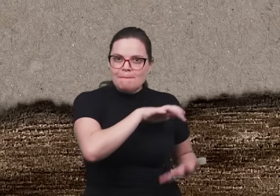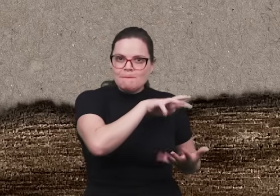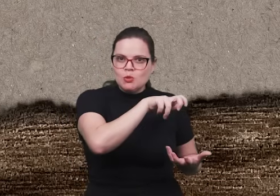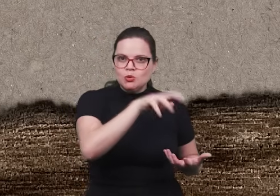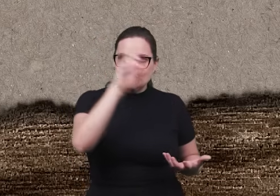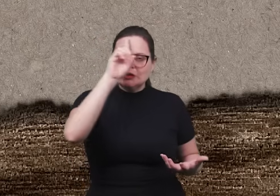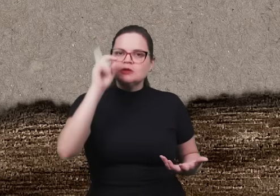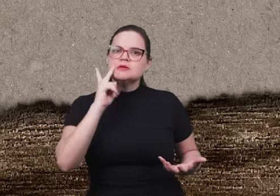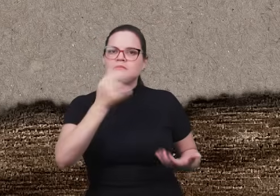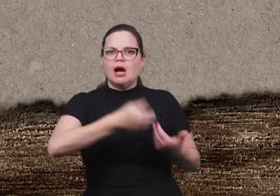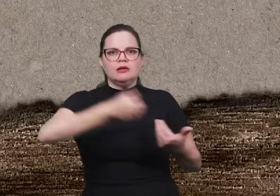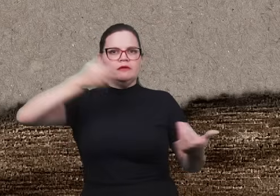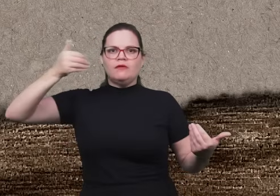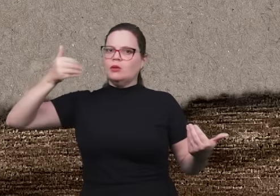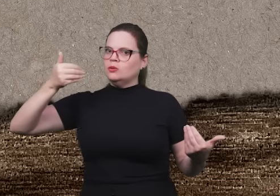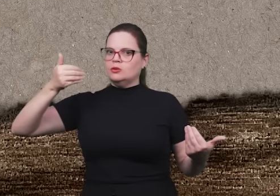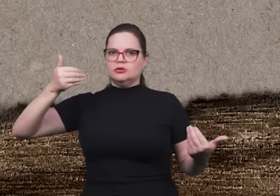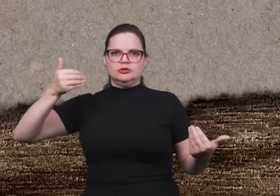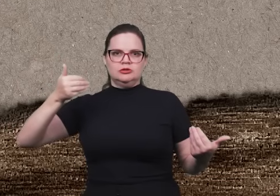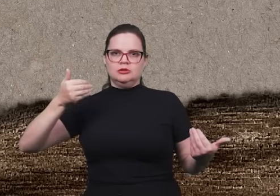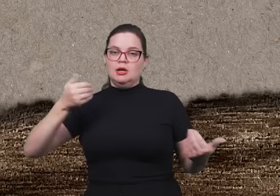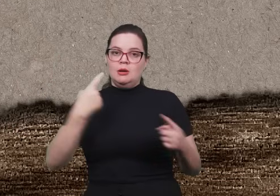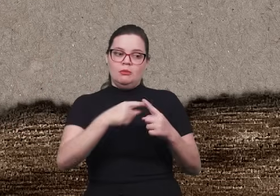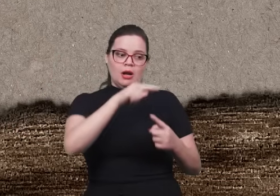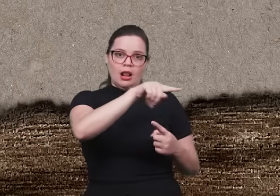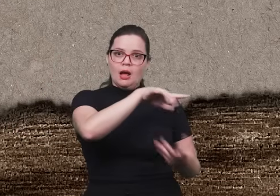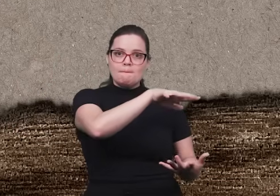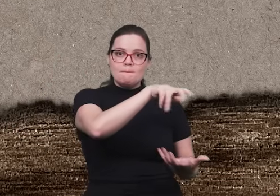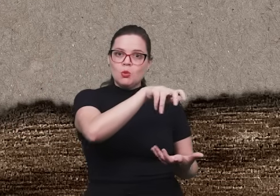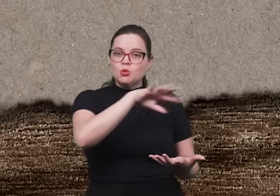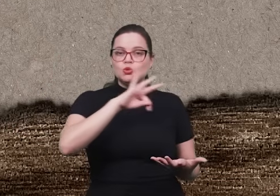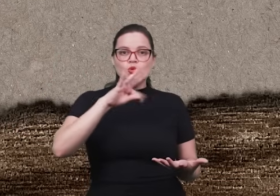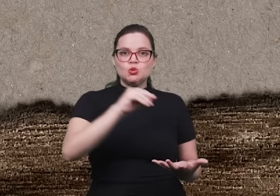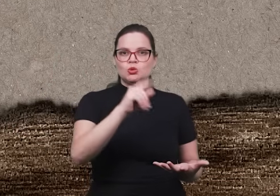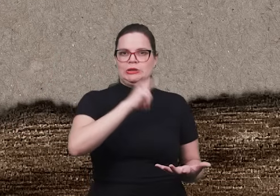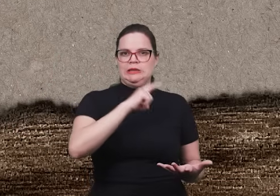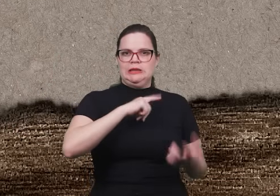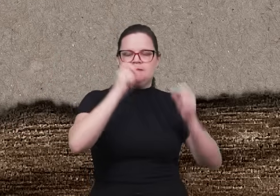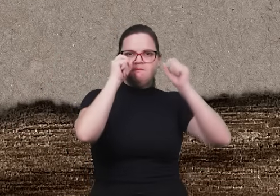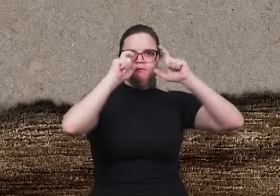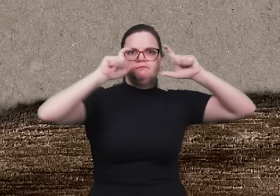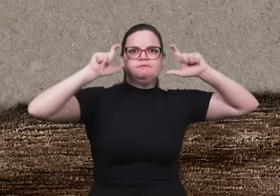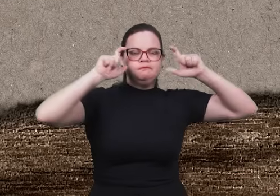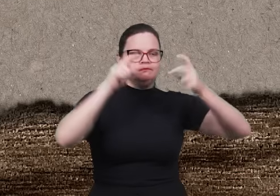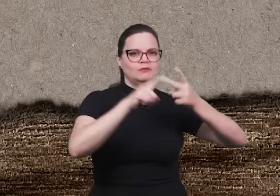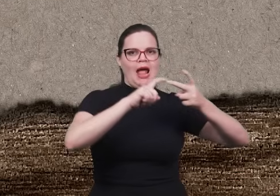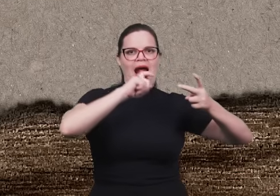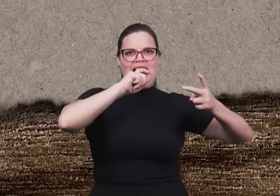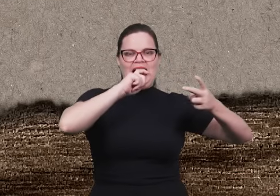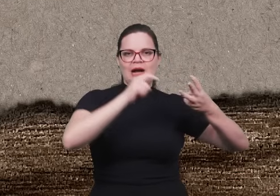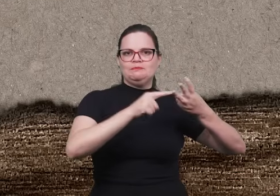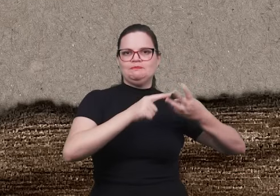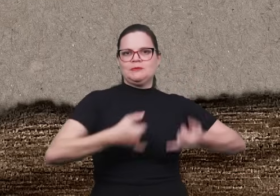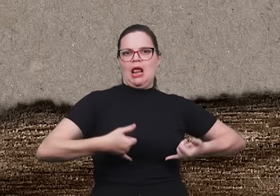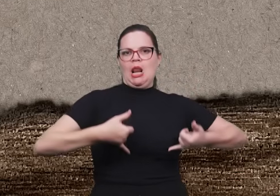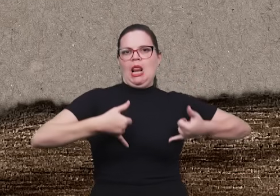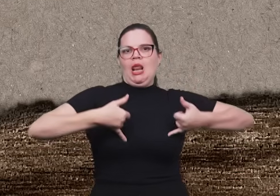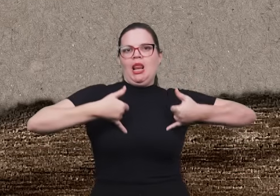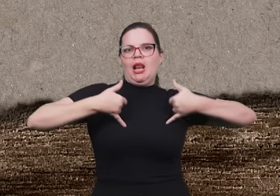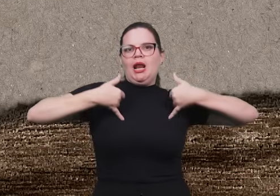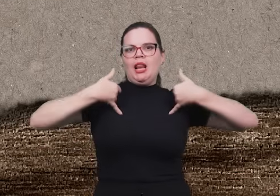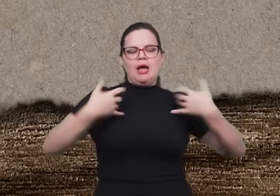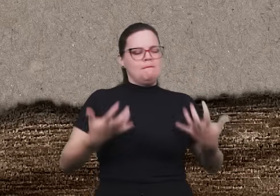Pai não está nele. Porque tudo o que há no mundo, a concupiscência da carne, a concupiscência dos olhos